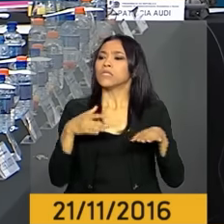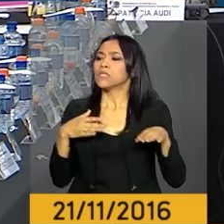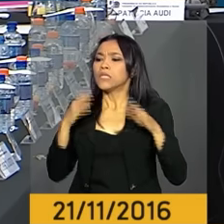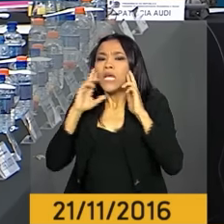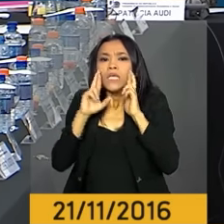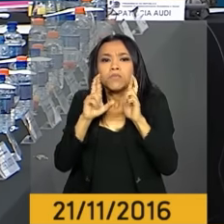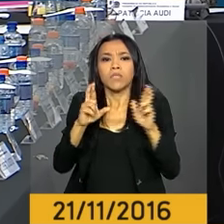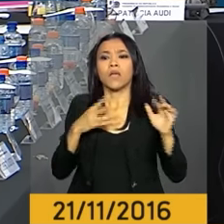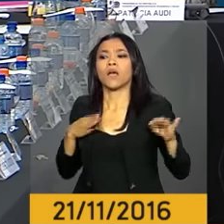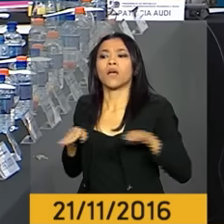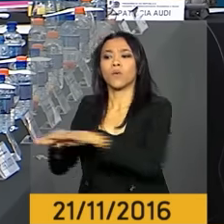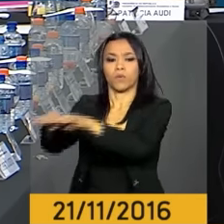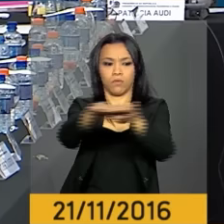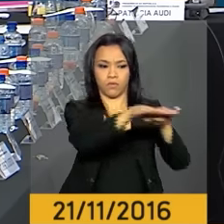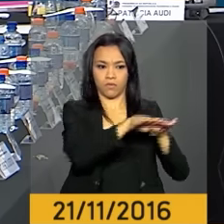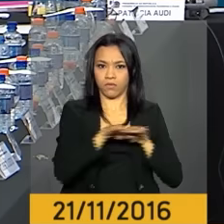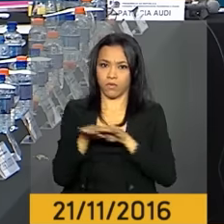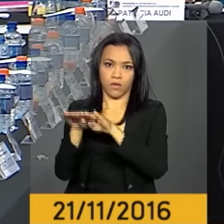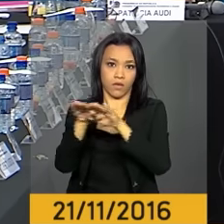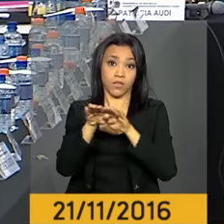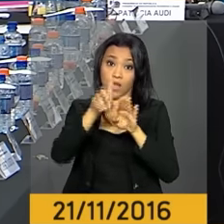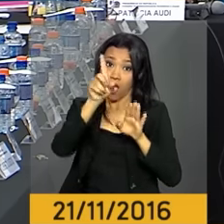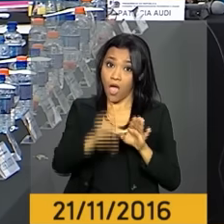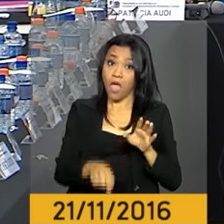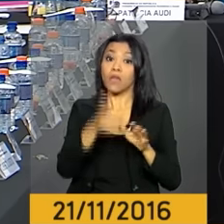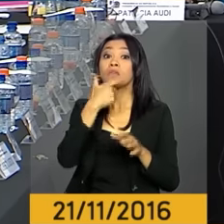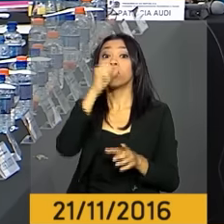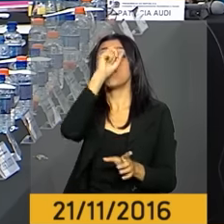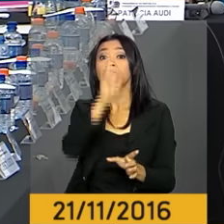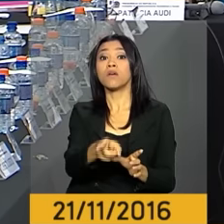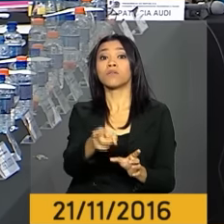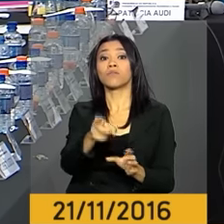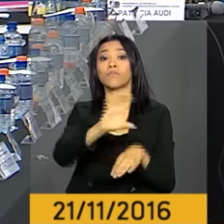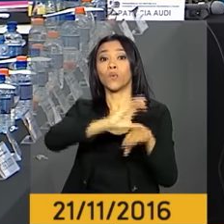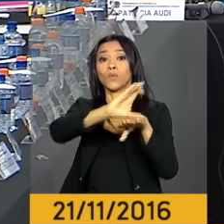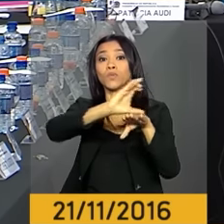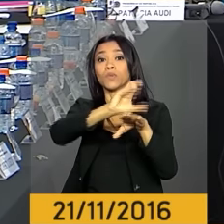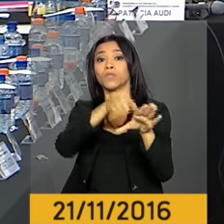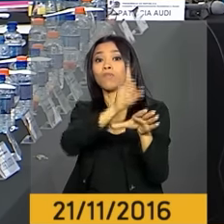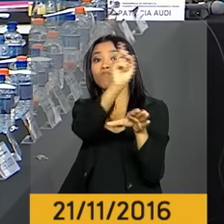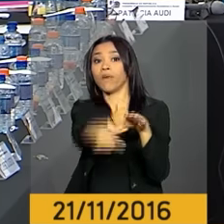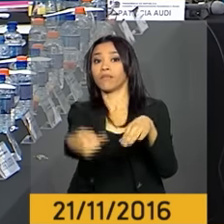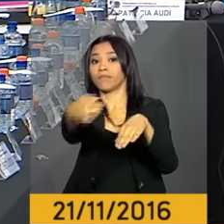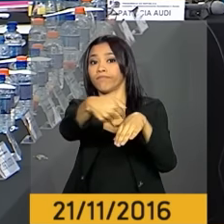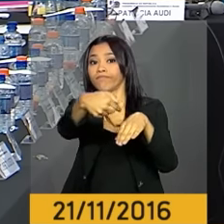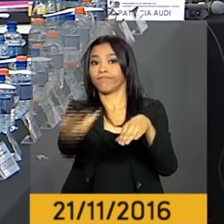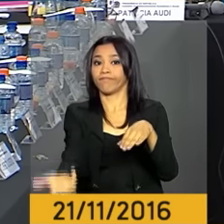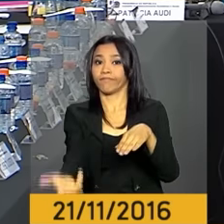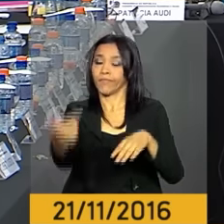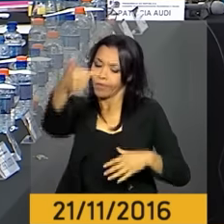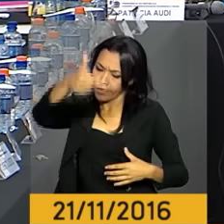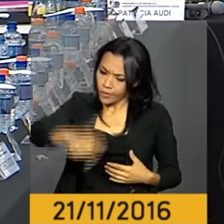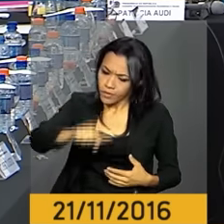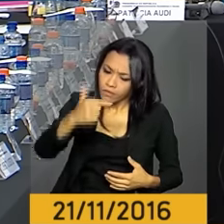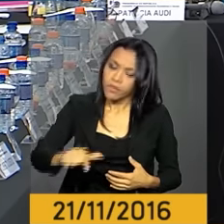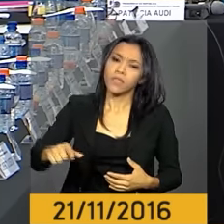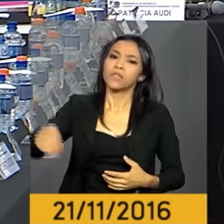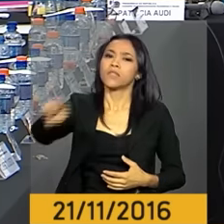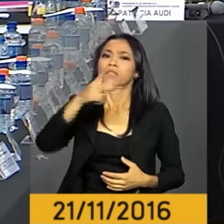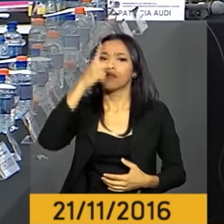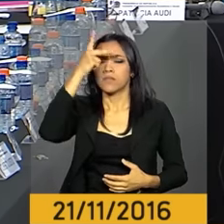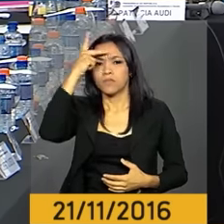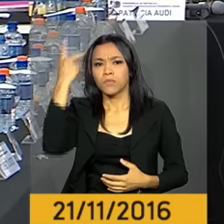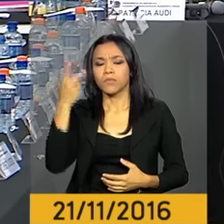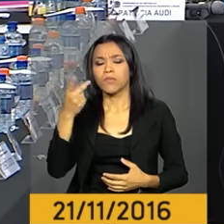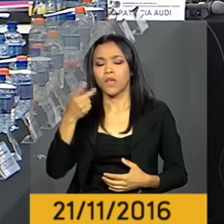igualdade. Esta é uma determinação da Constituição, não é? Coisa que as pessoas, volto a dizer, não levam muito em